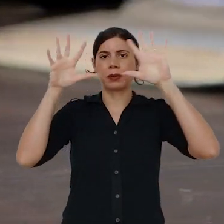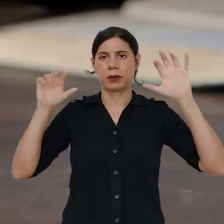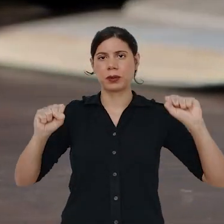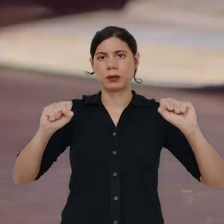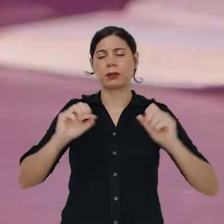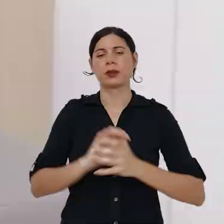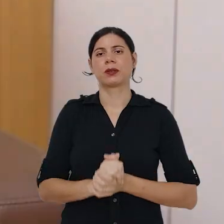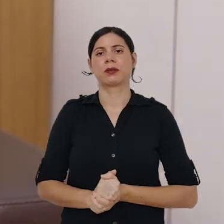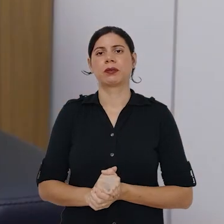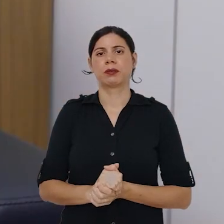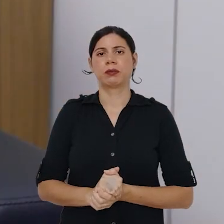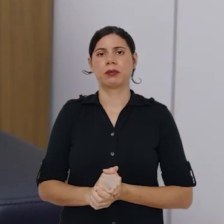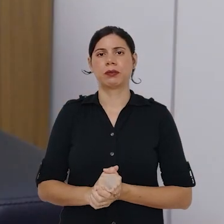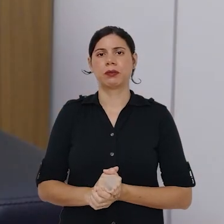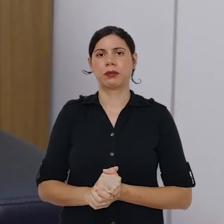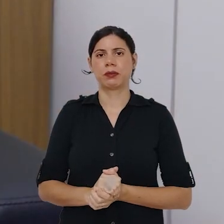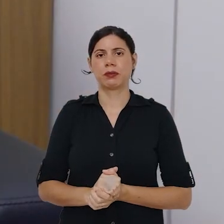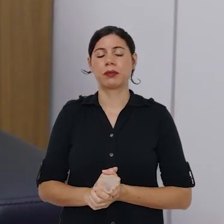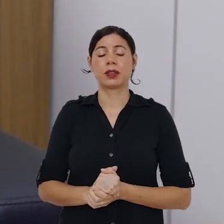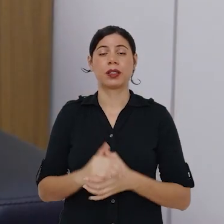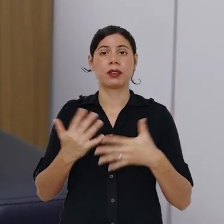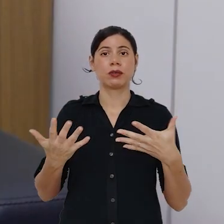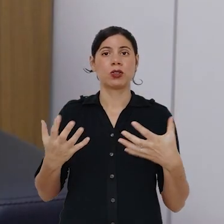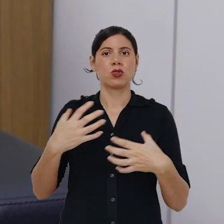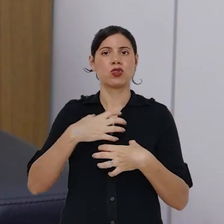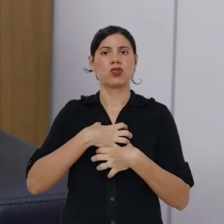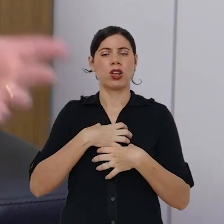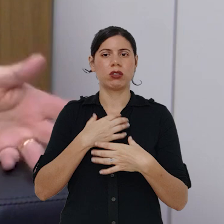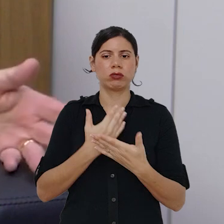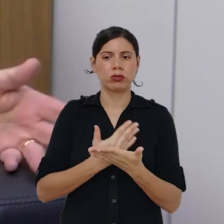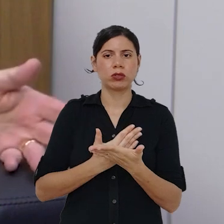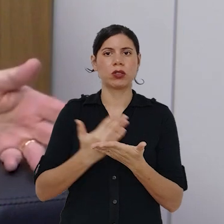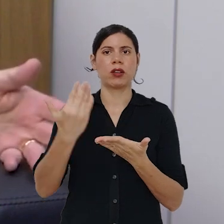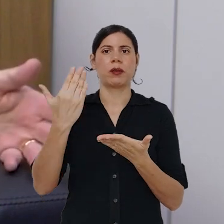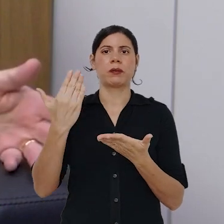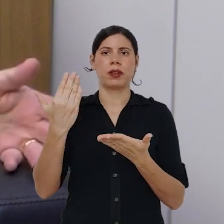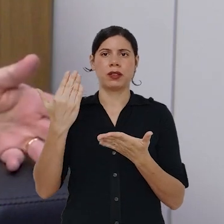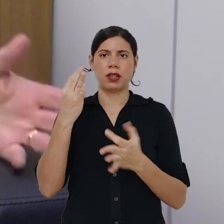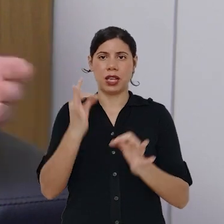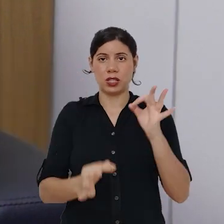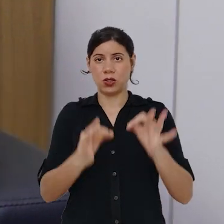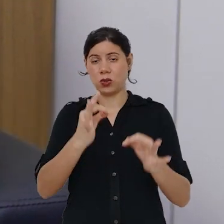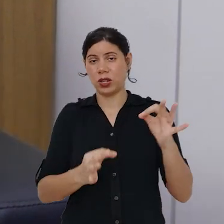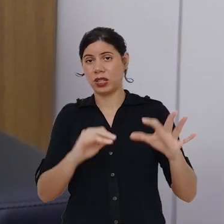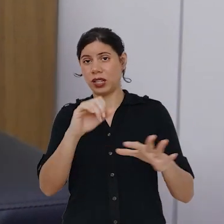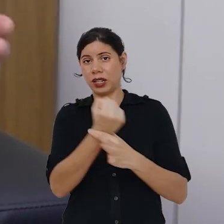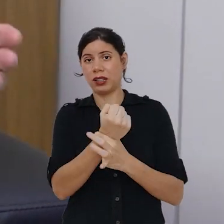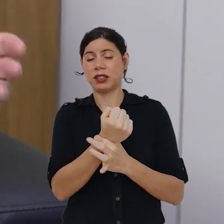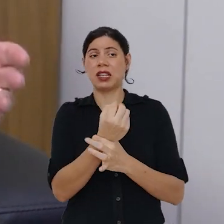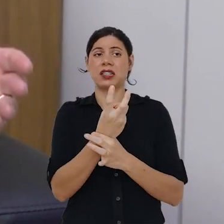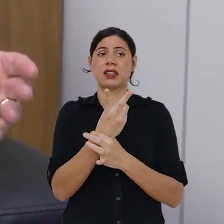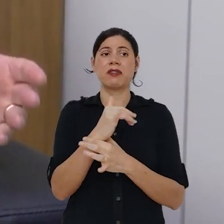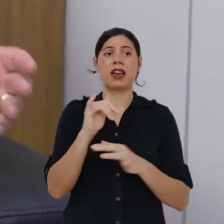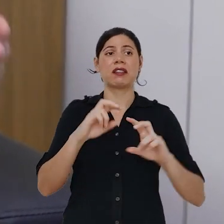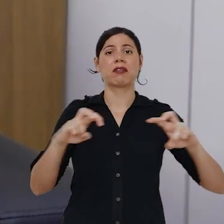opção quanto à forma de implantação do juiz das garantias, se nós vamos ter vários juízos